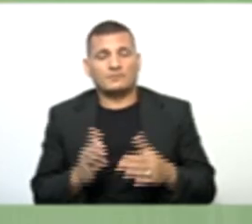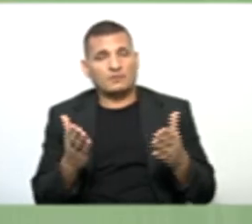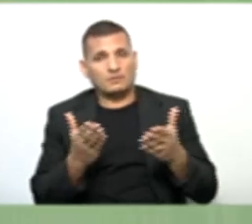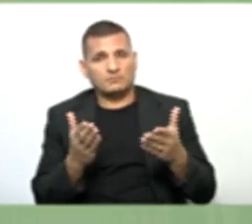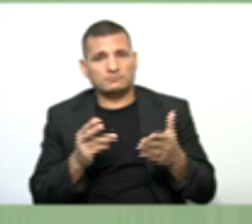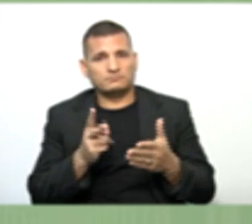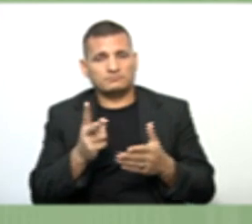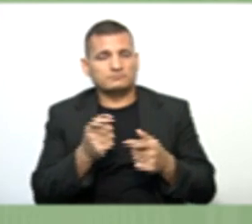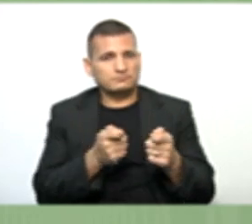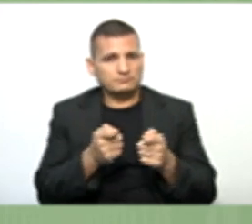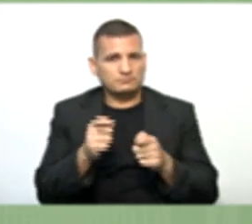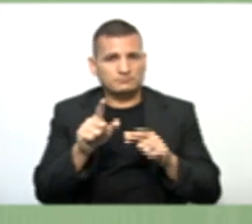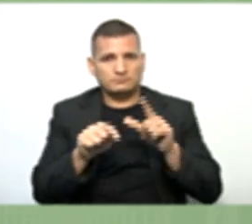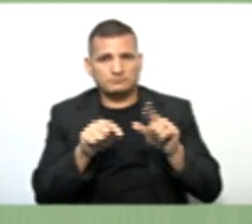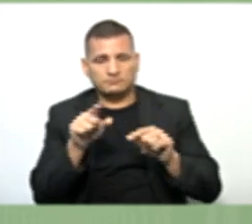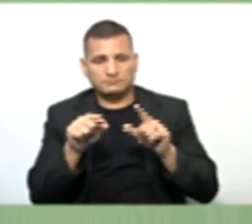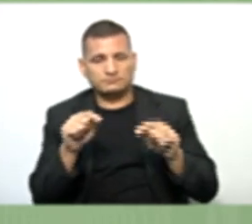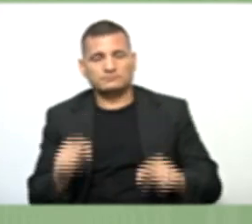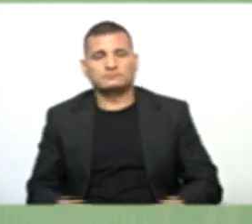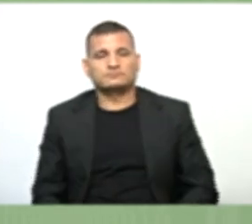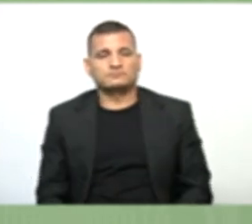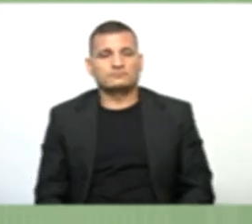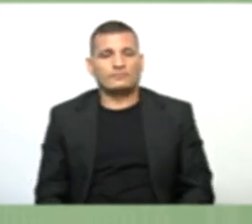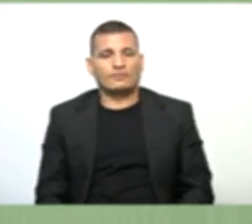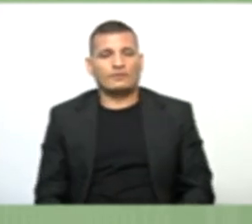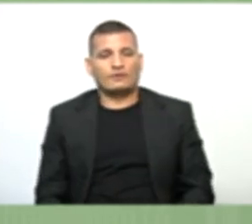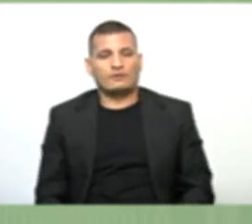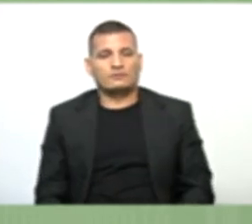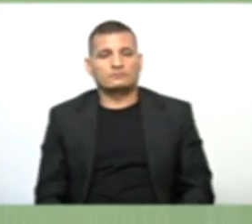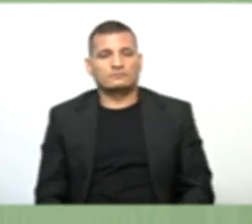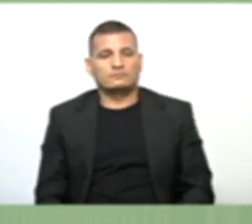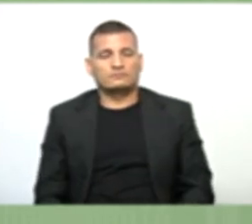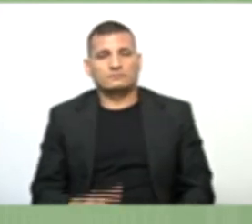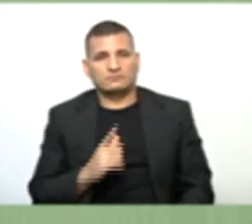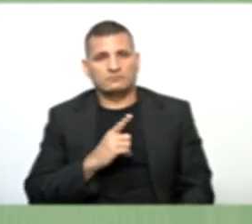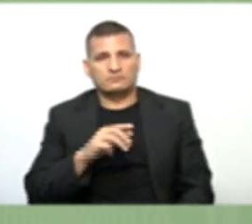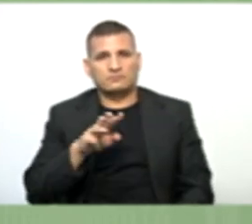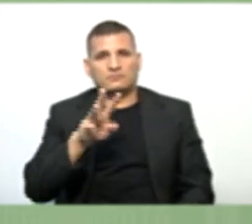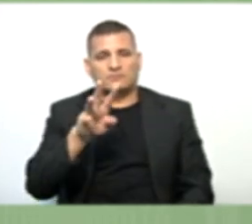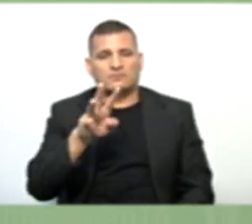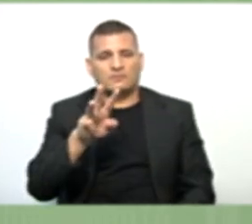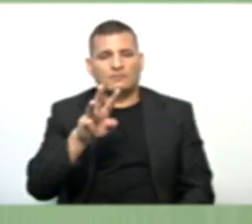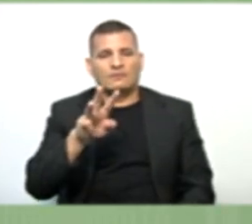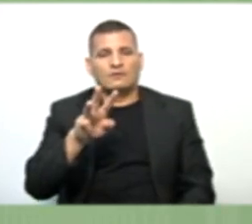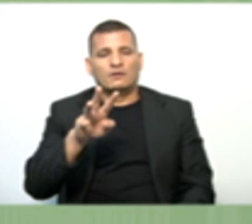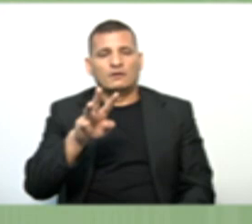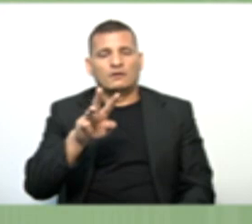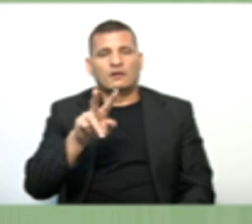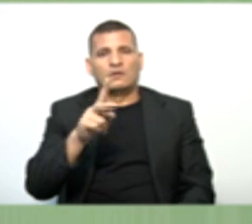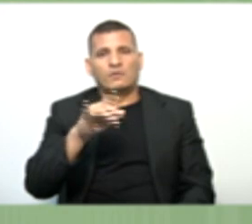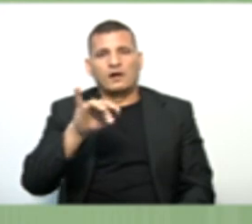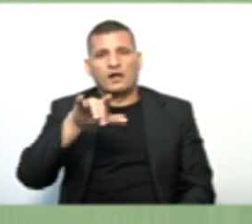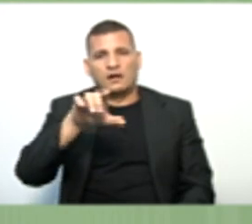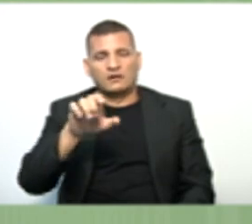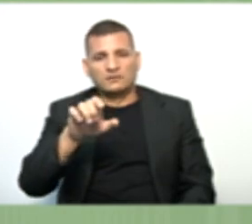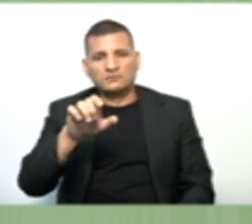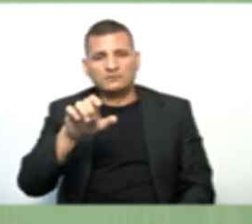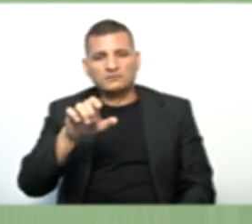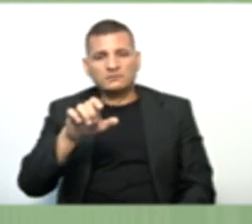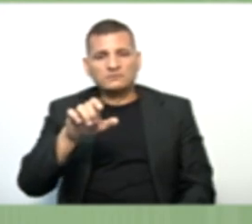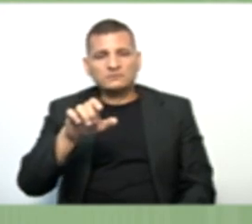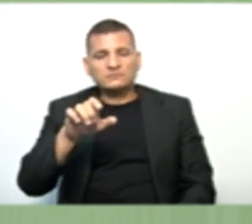estruturas de controle de repetição. Nós temos então o comando while. O comando while, ele